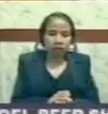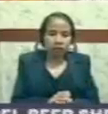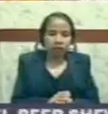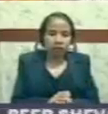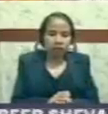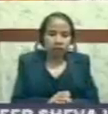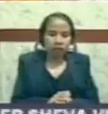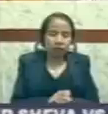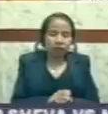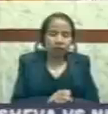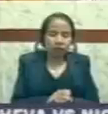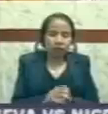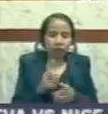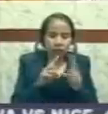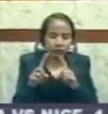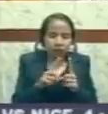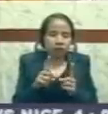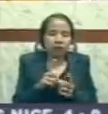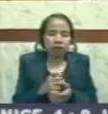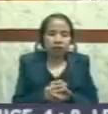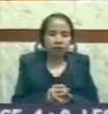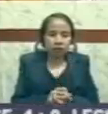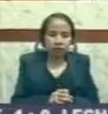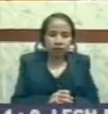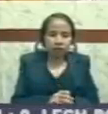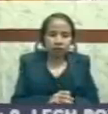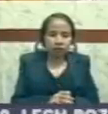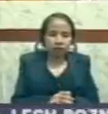partilha informação, esclarecimentos?